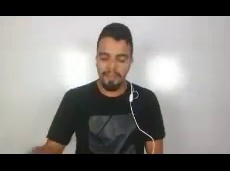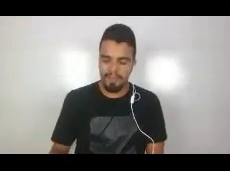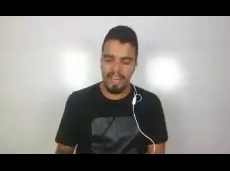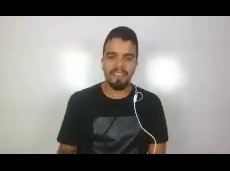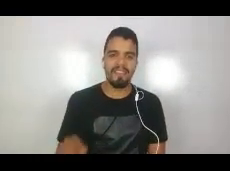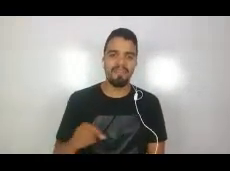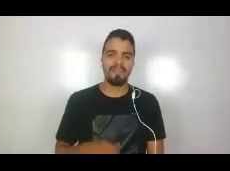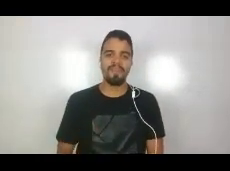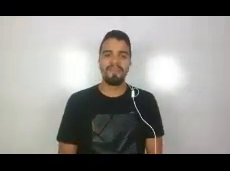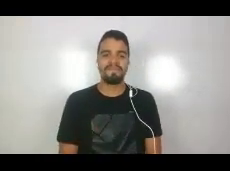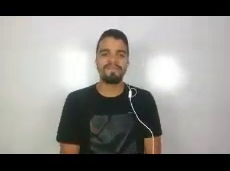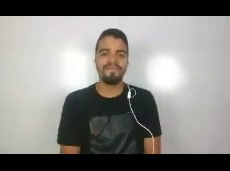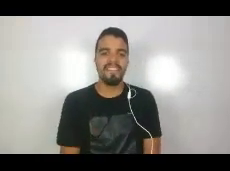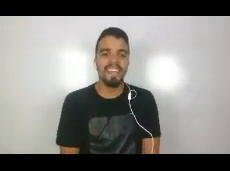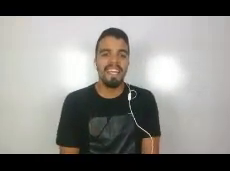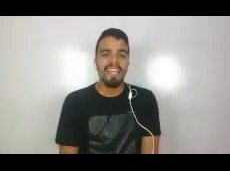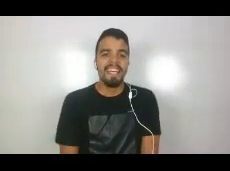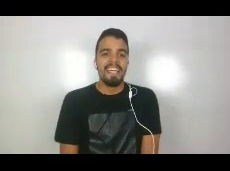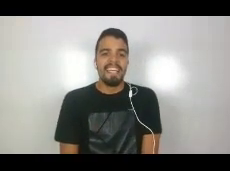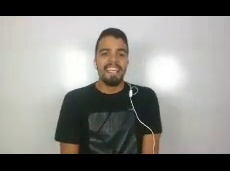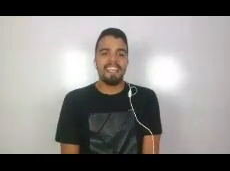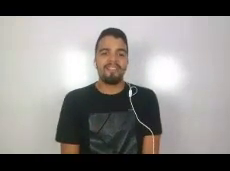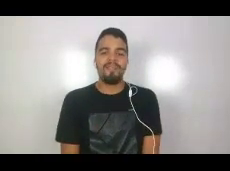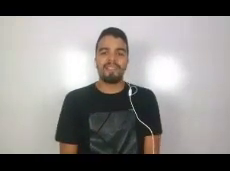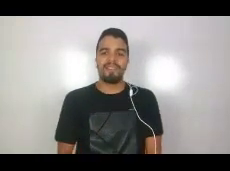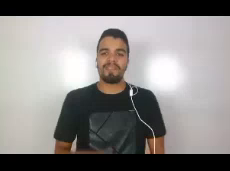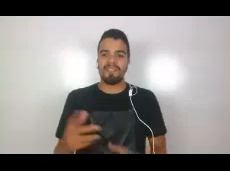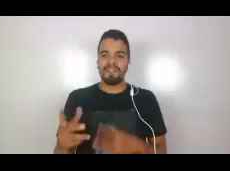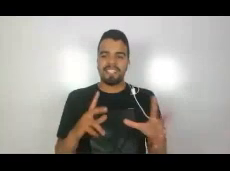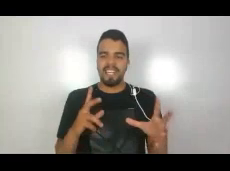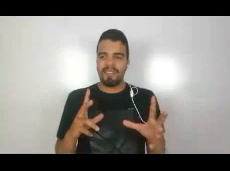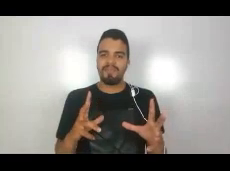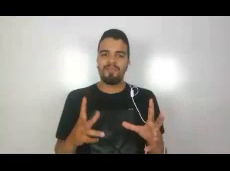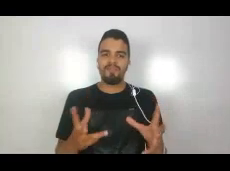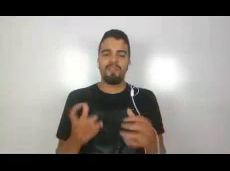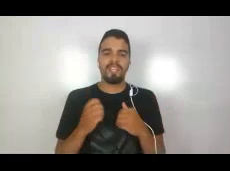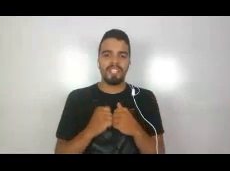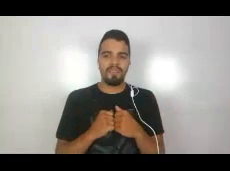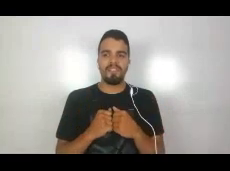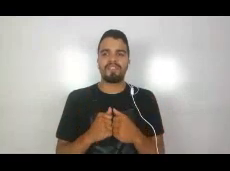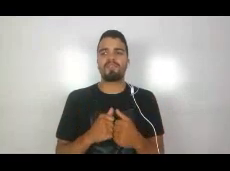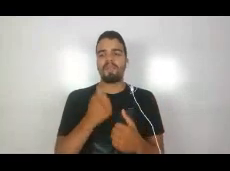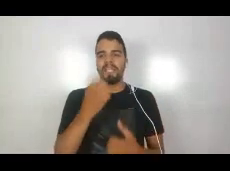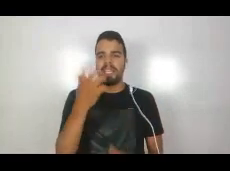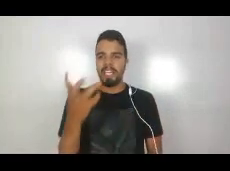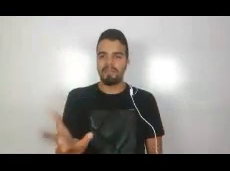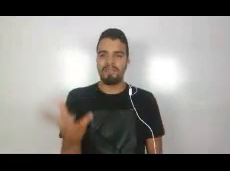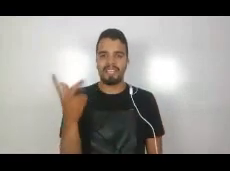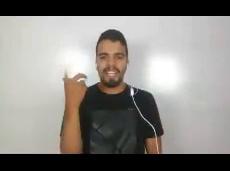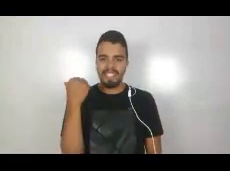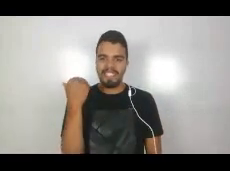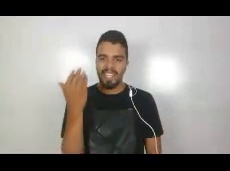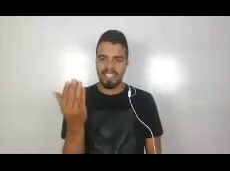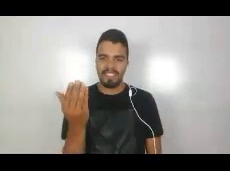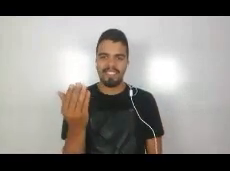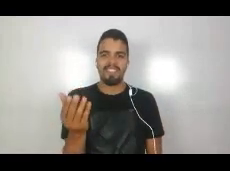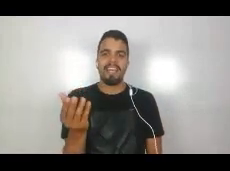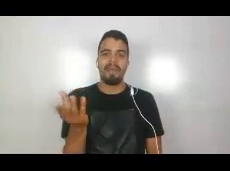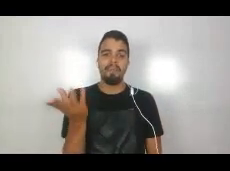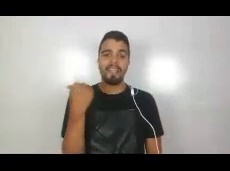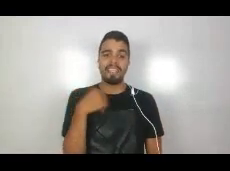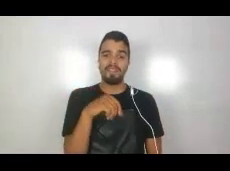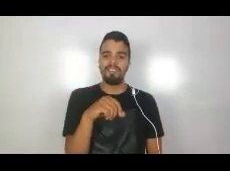Tá bom? Maravilha, muito bom. E como que nós vamos alcançar, né, os objetivos de nós compreendermos aqueles